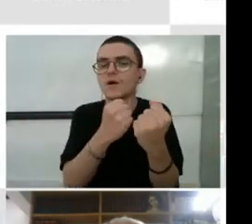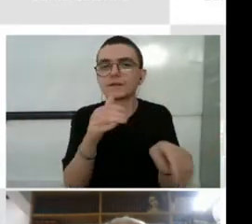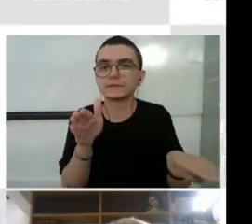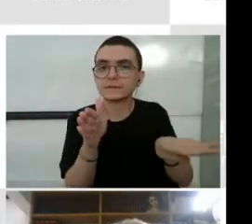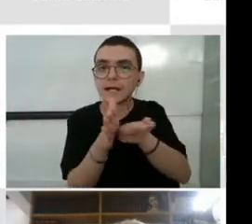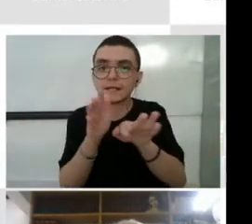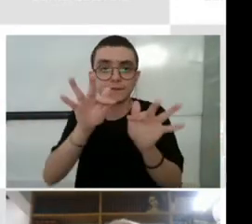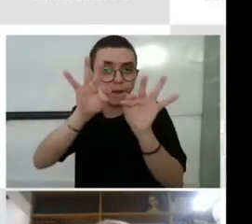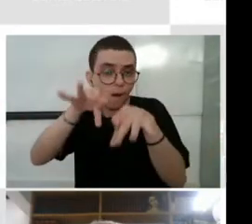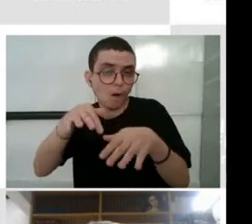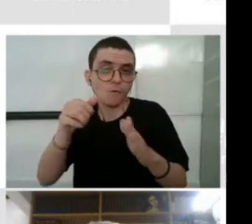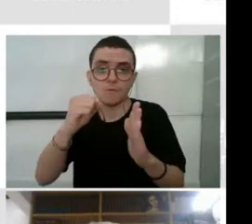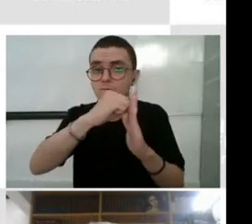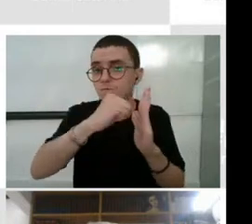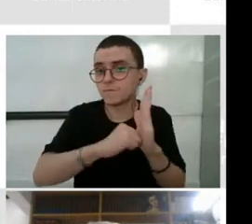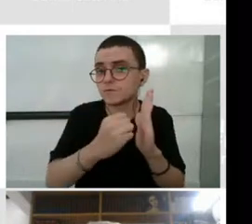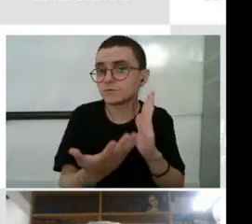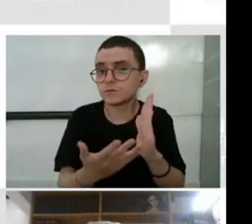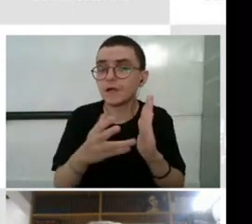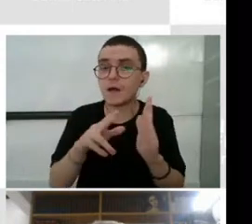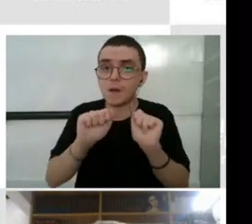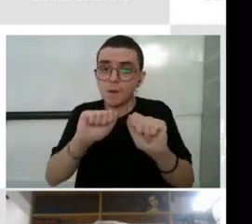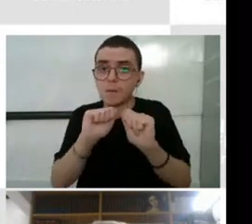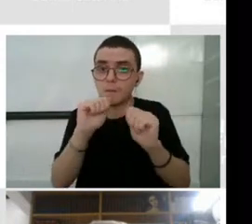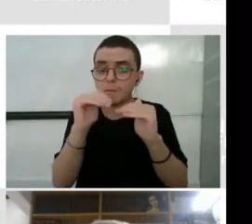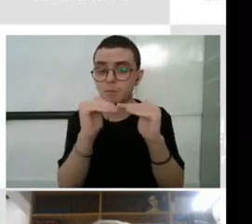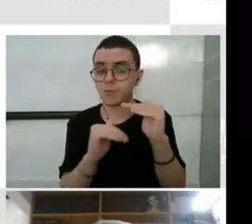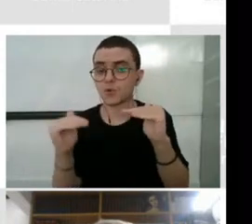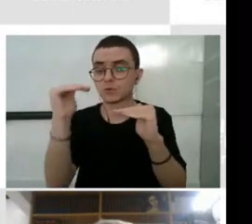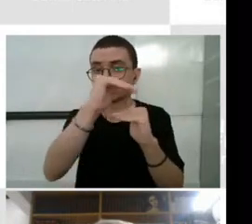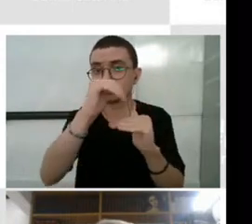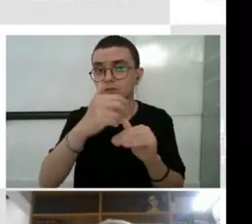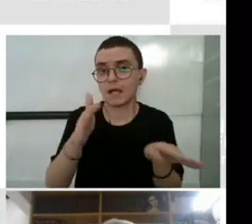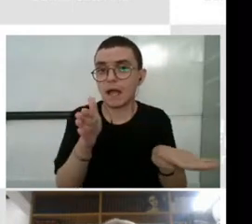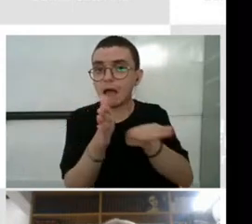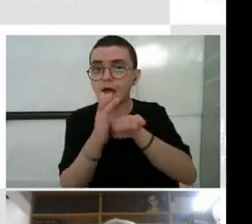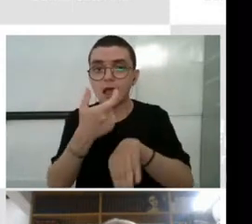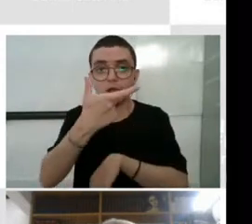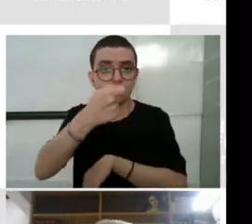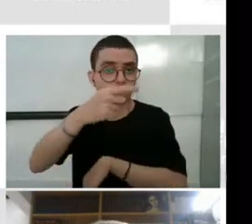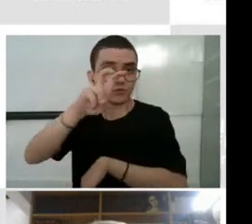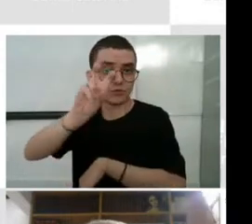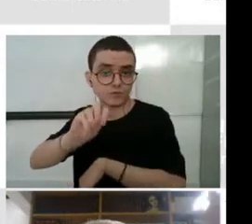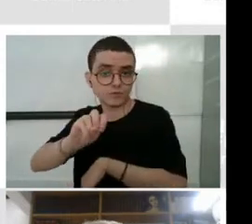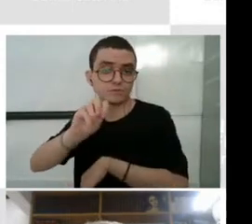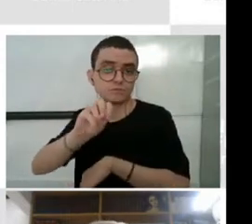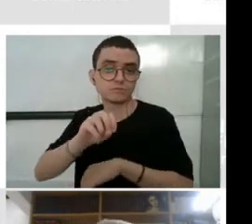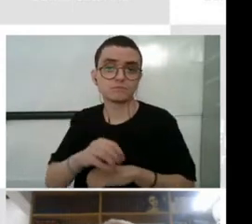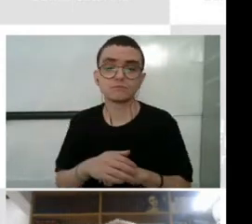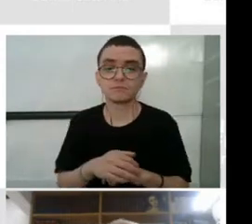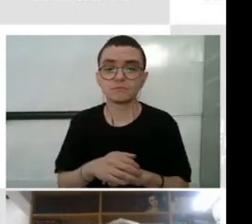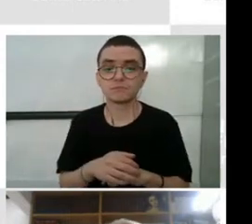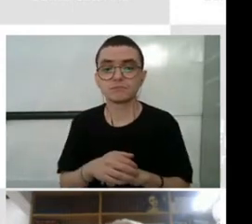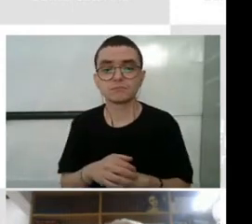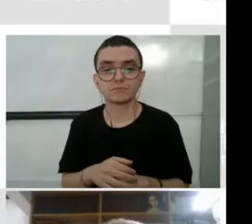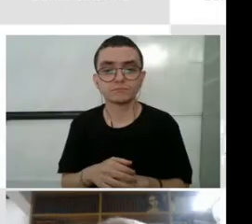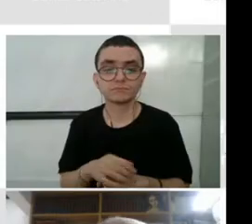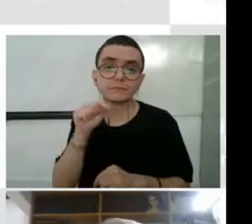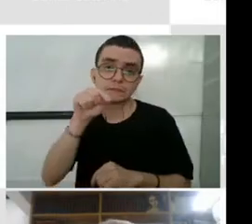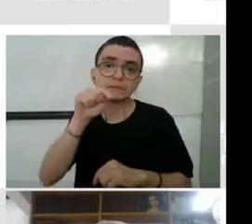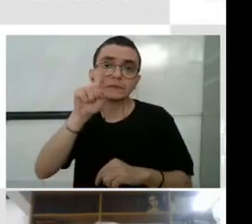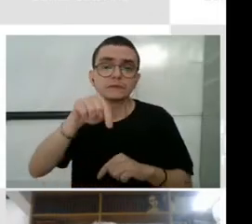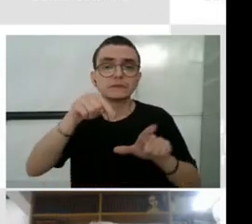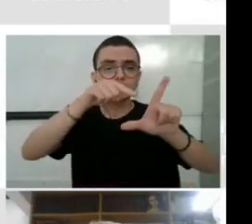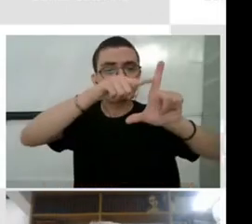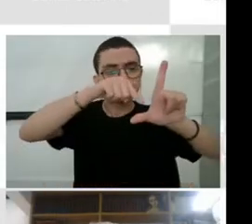atuais ou aumentando em 47% até 2050 e em 126% até 2100. Esse é um gráfico que eles, né, que